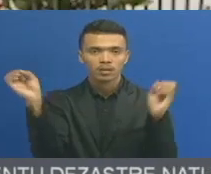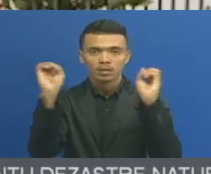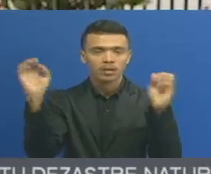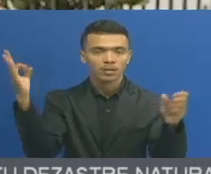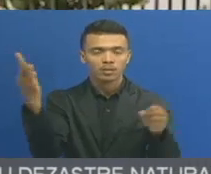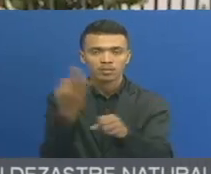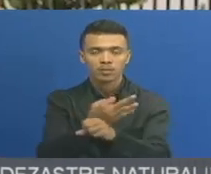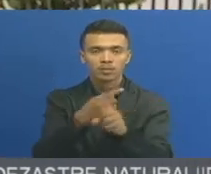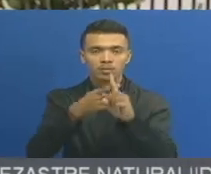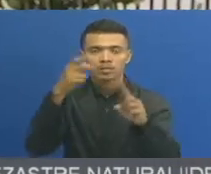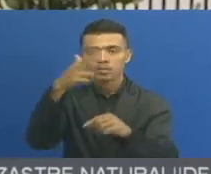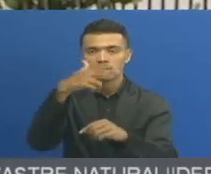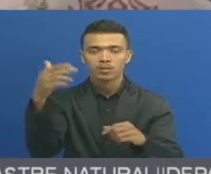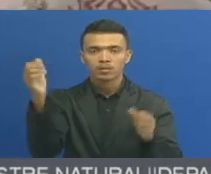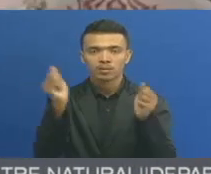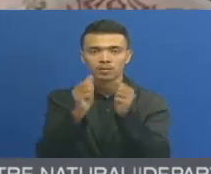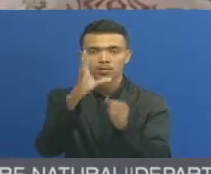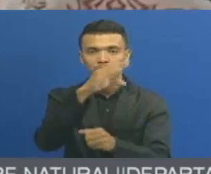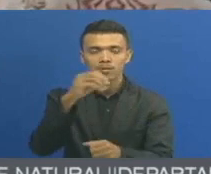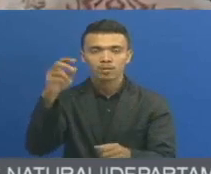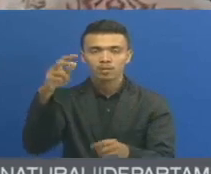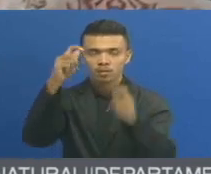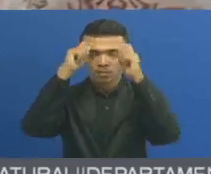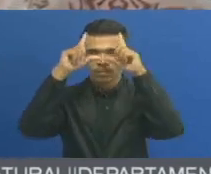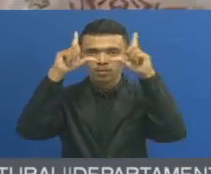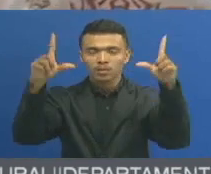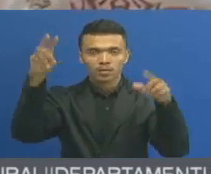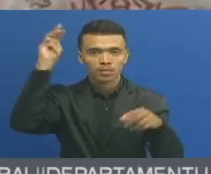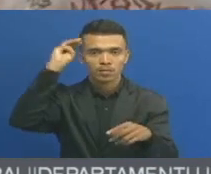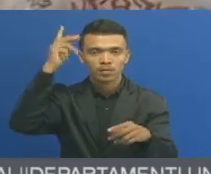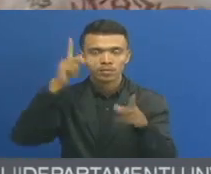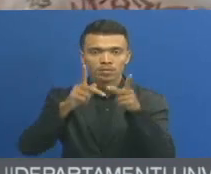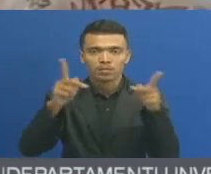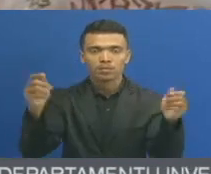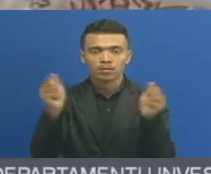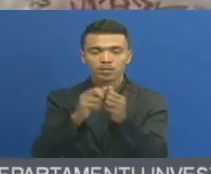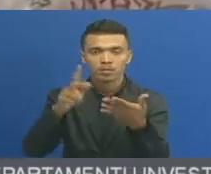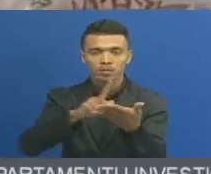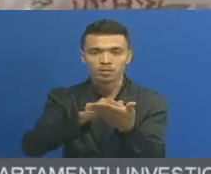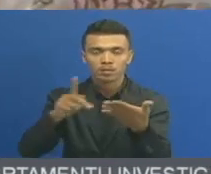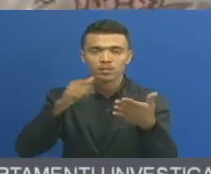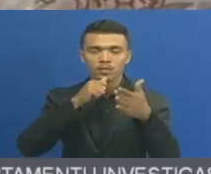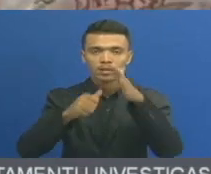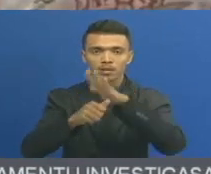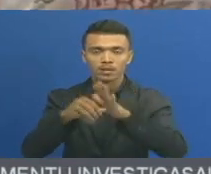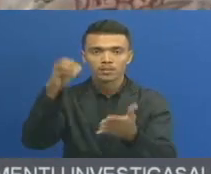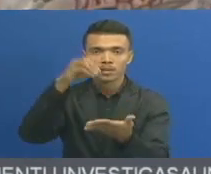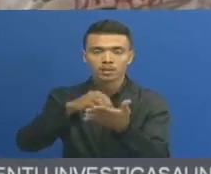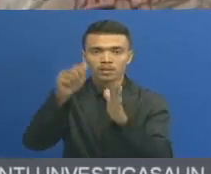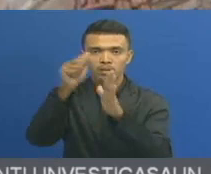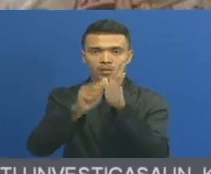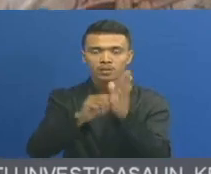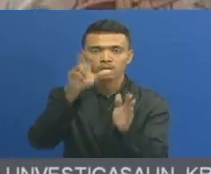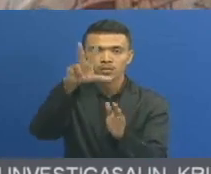rumah husi Indonesia no mos Timor Leste. Ministério Público acusa Arguido Sira o crime contrabando, neve previsto e artigo